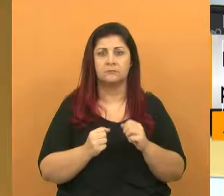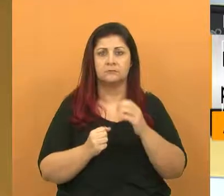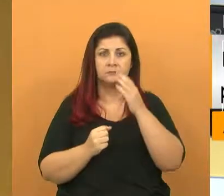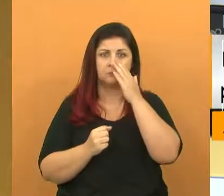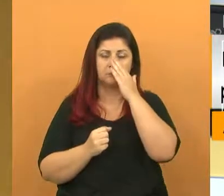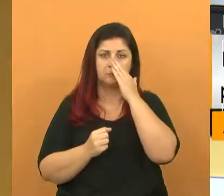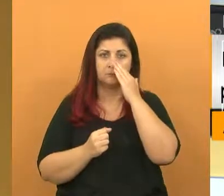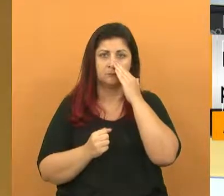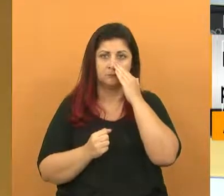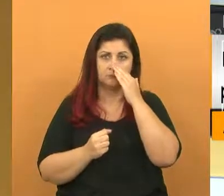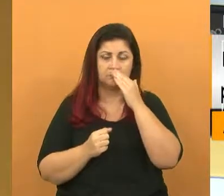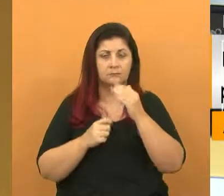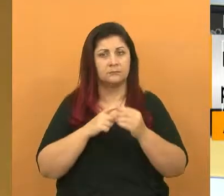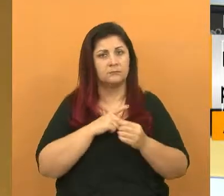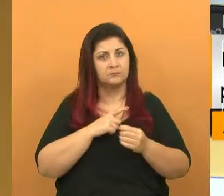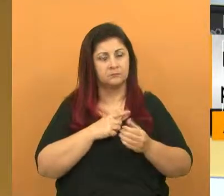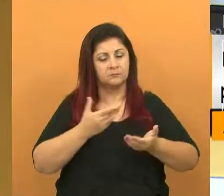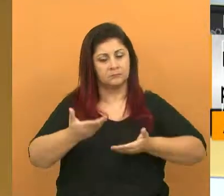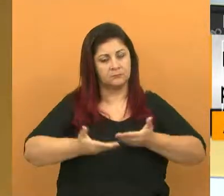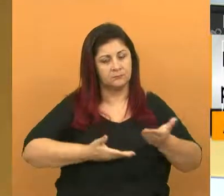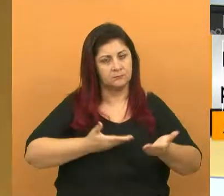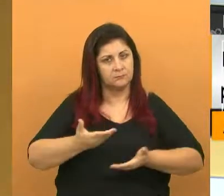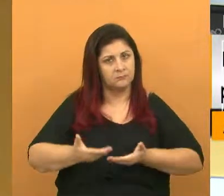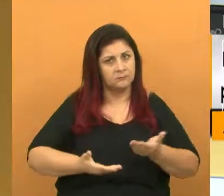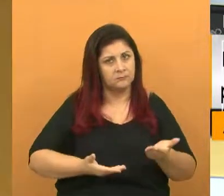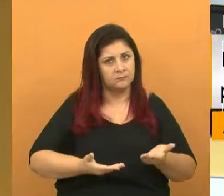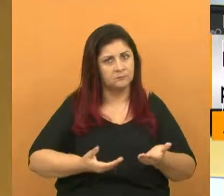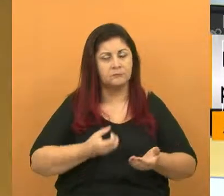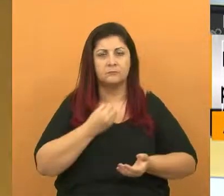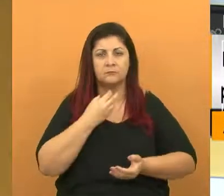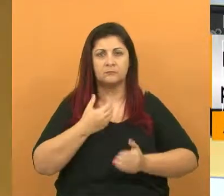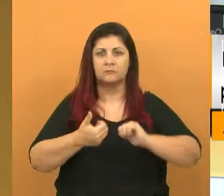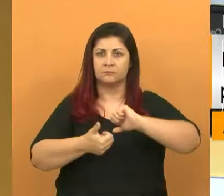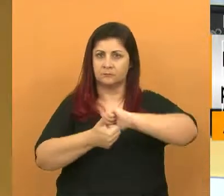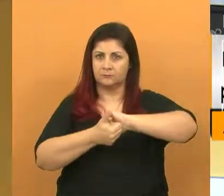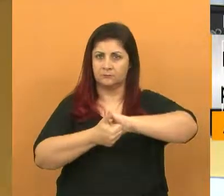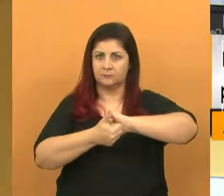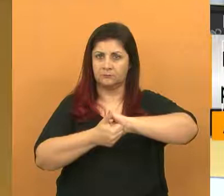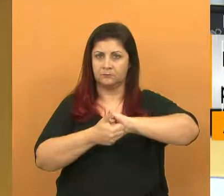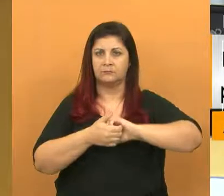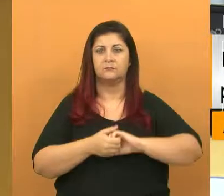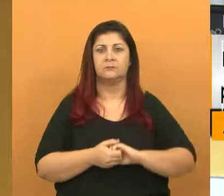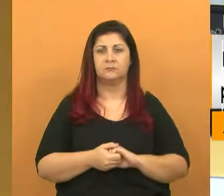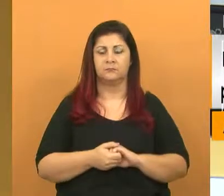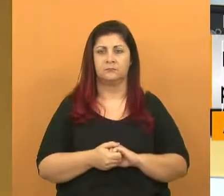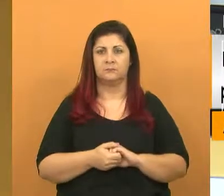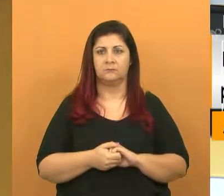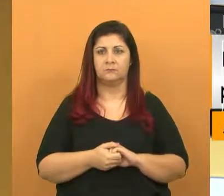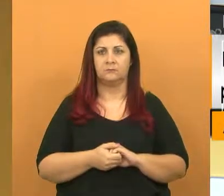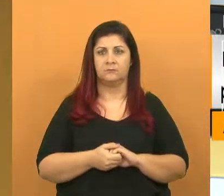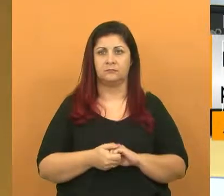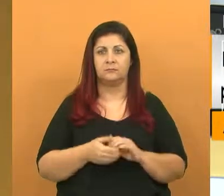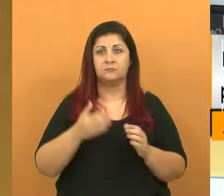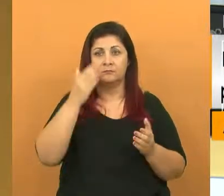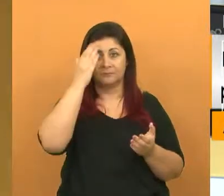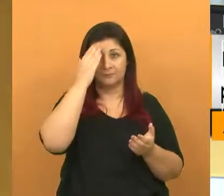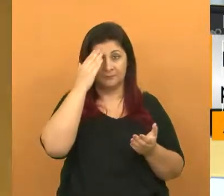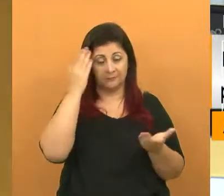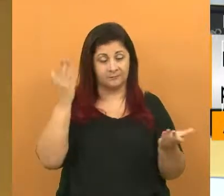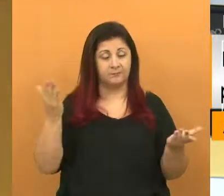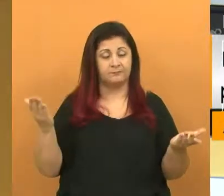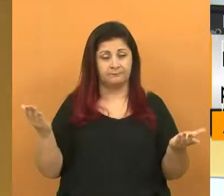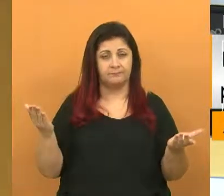atendimento justo e com mais qualidade. É sabido que os